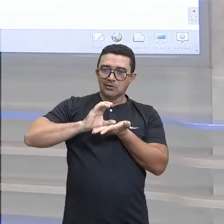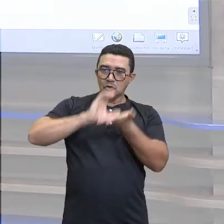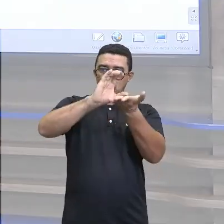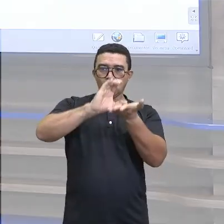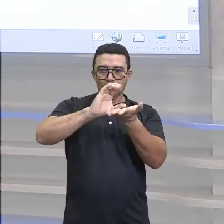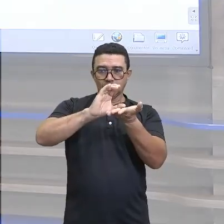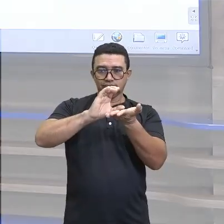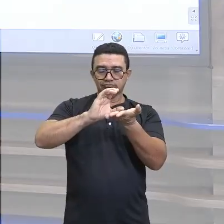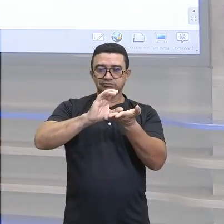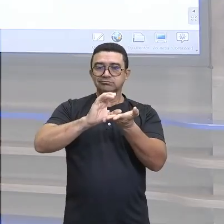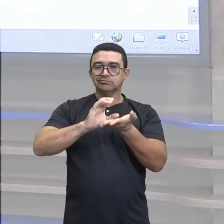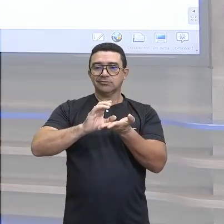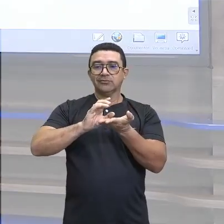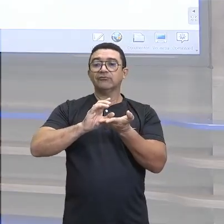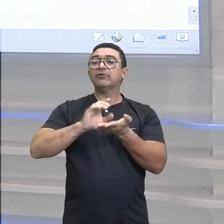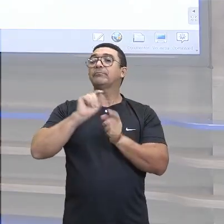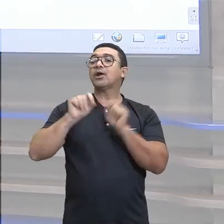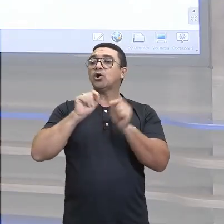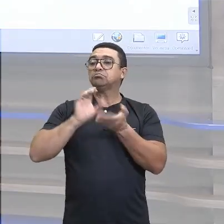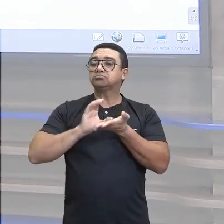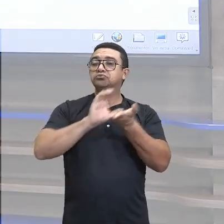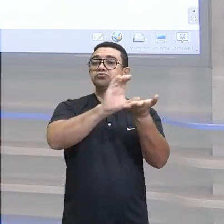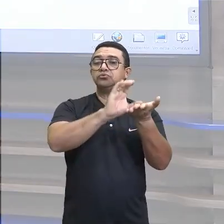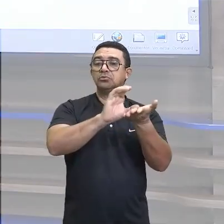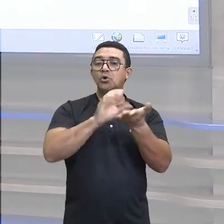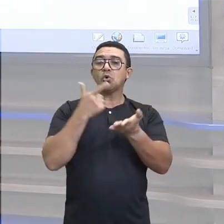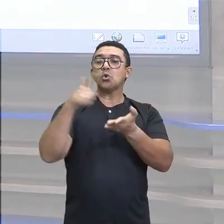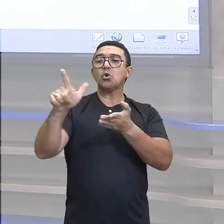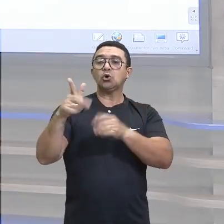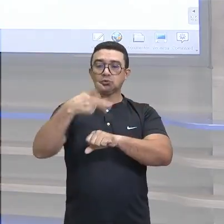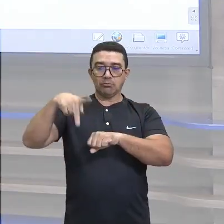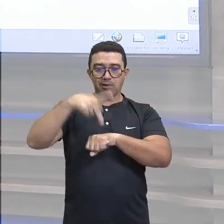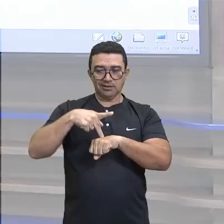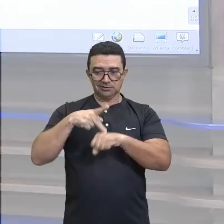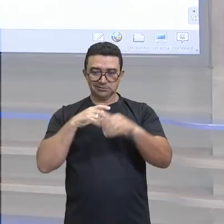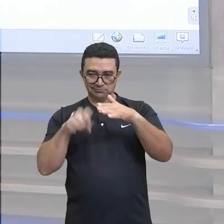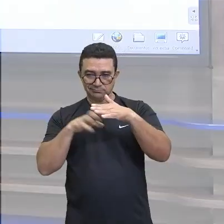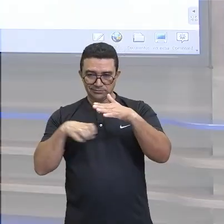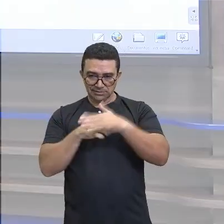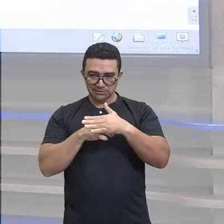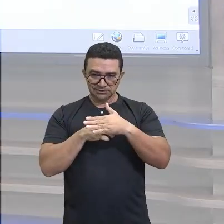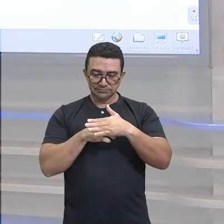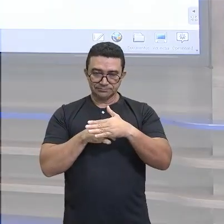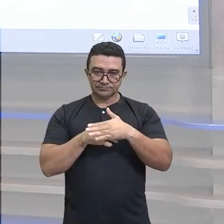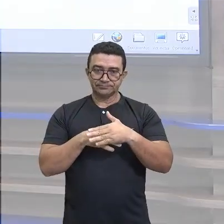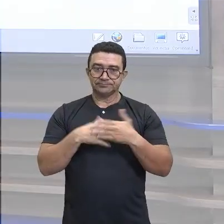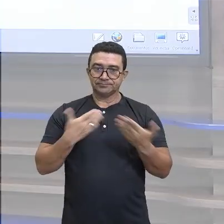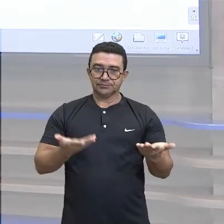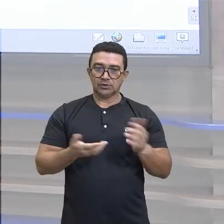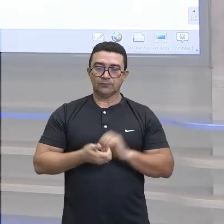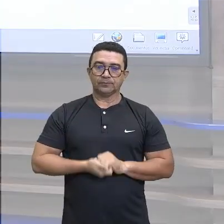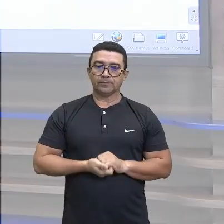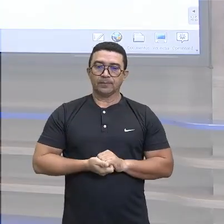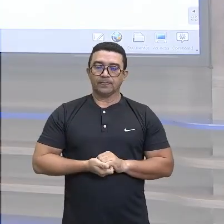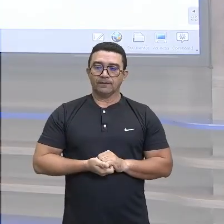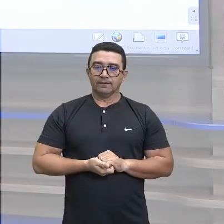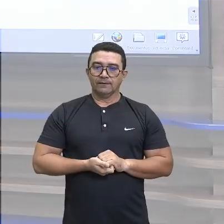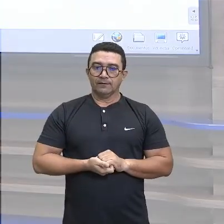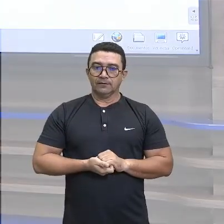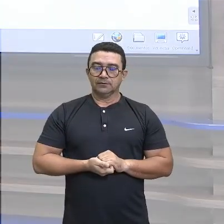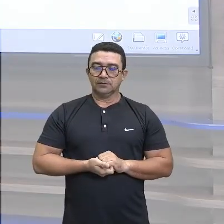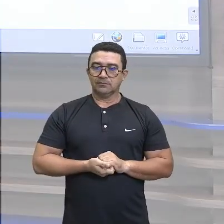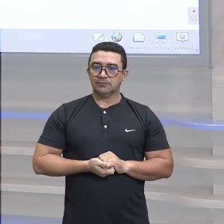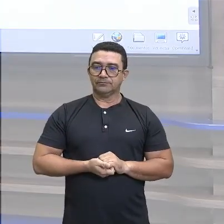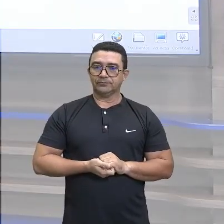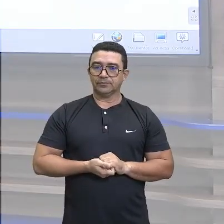aqui, estão indo para essa sede, né, para essa empresa geral. Então é disso que a gente está falando. A propriedade não é necessariamente